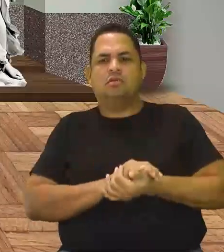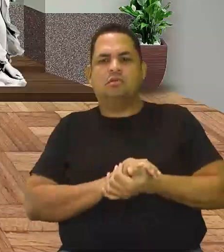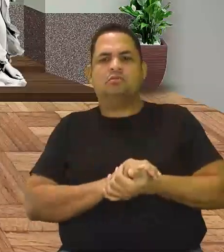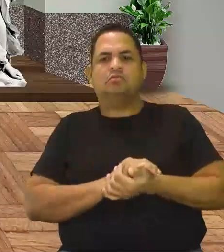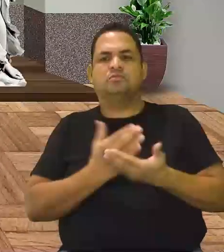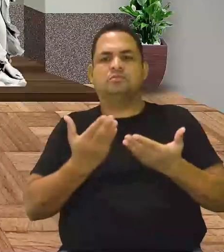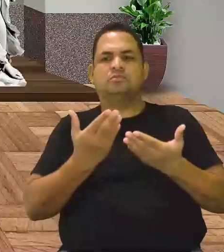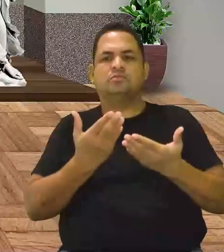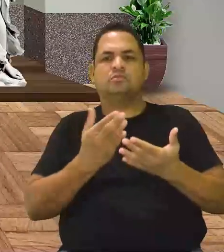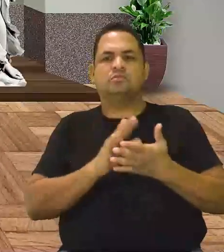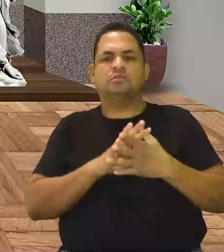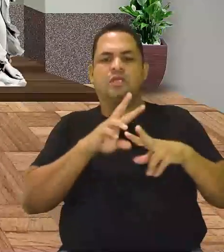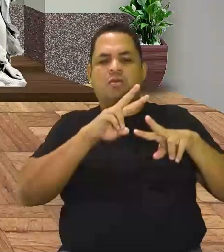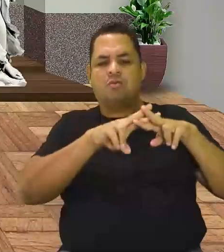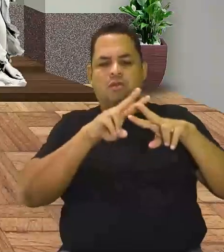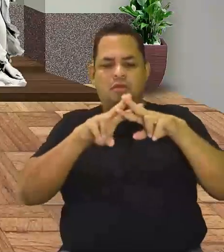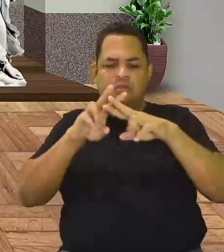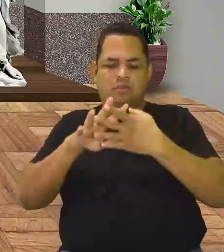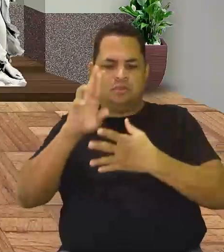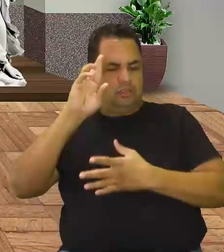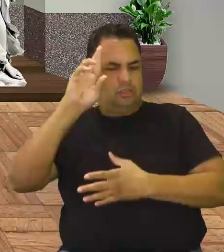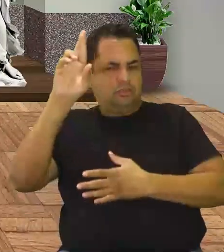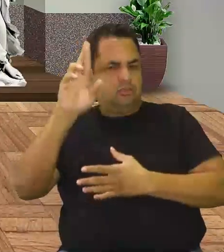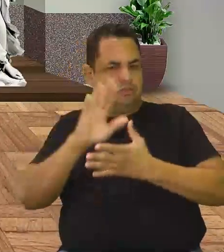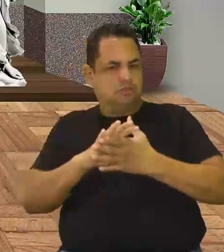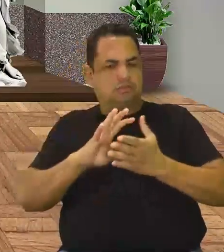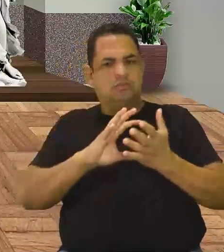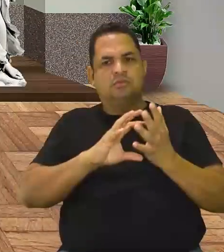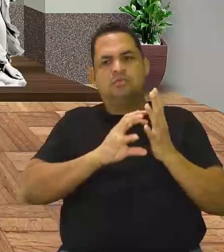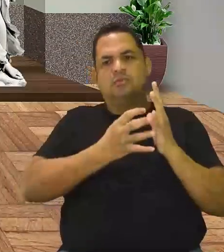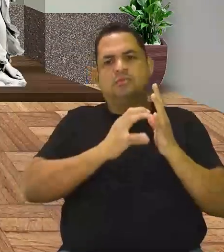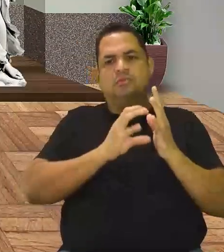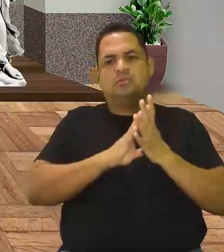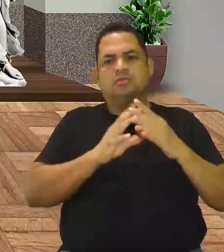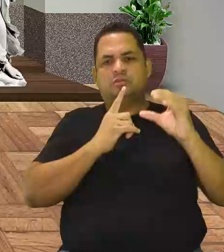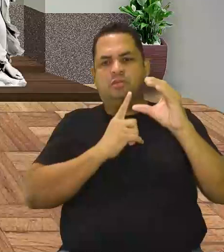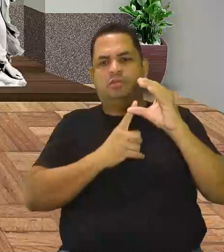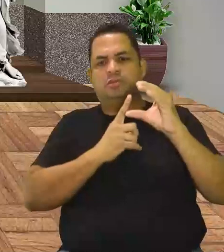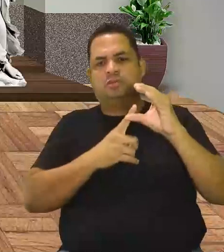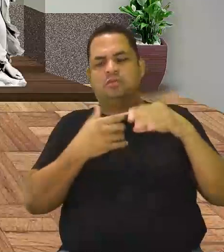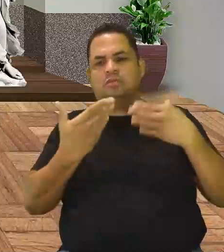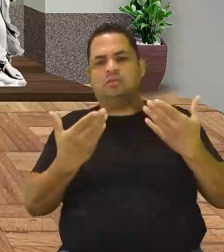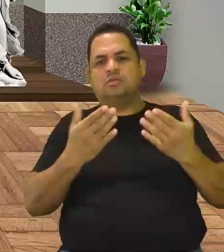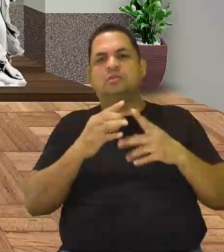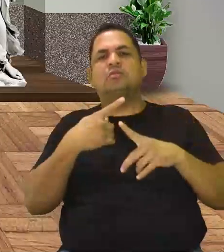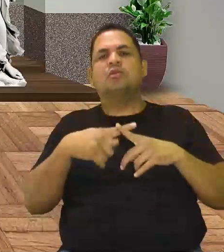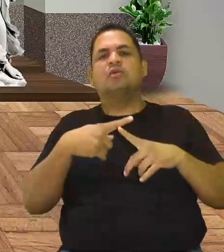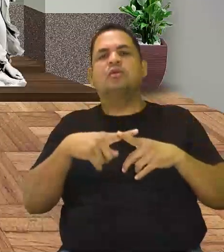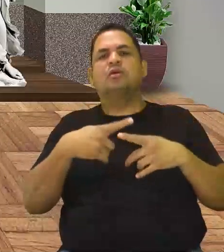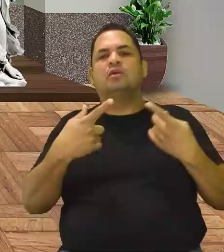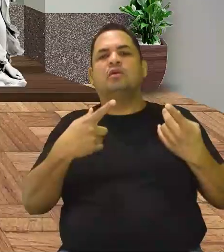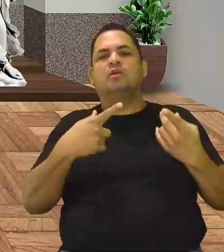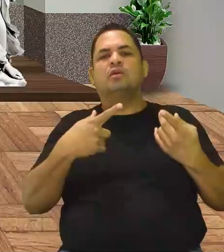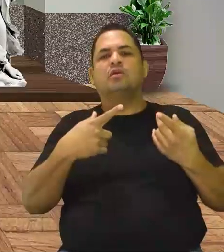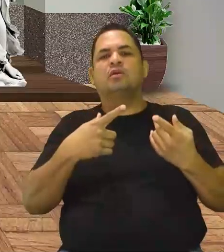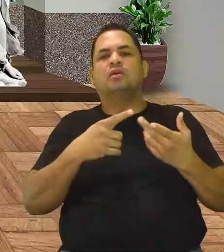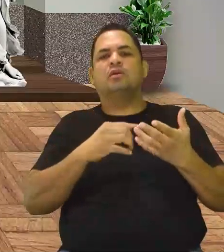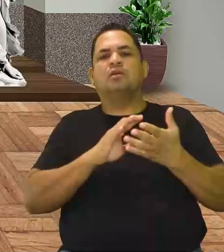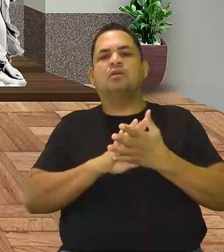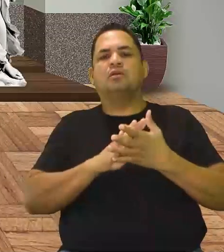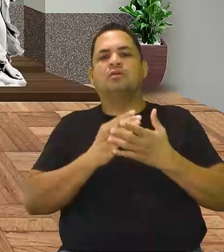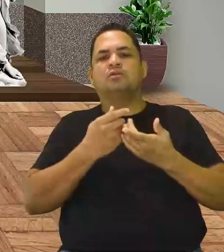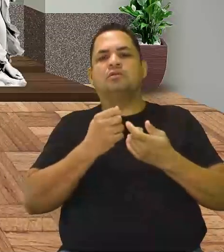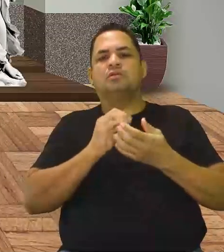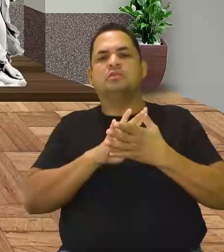ele começou a prender esses líderes desses partidos comunistas. Por quê? Ele estava